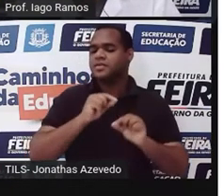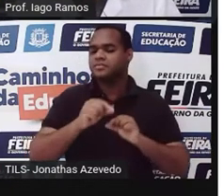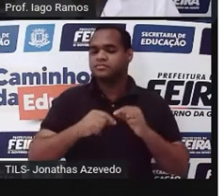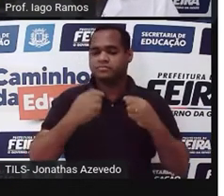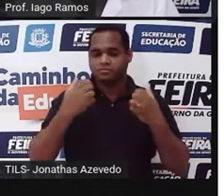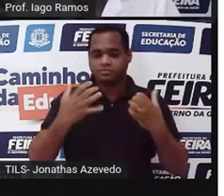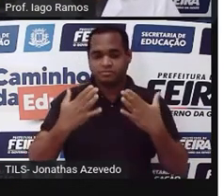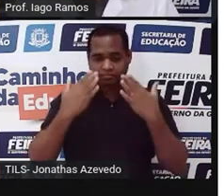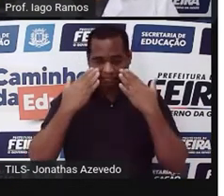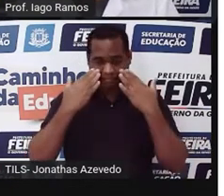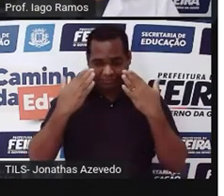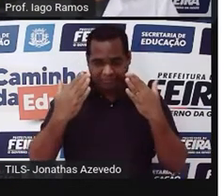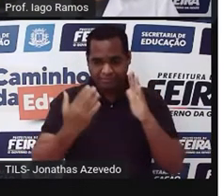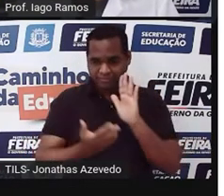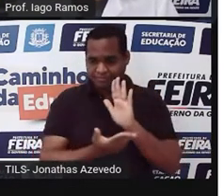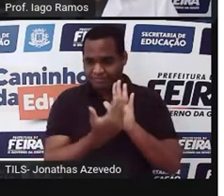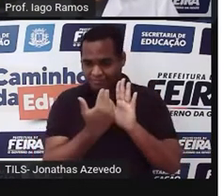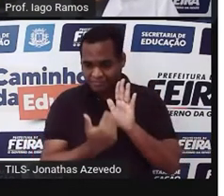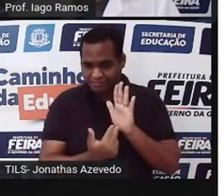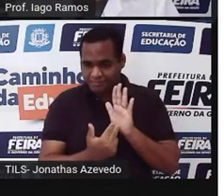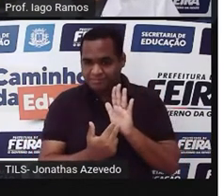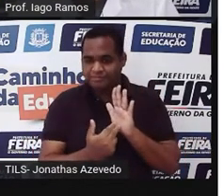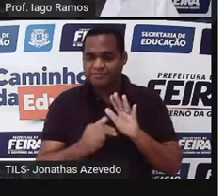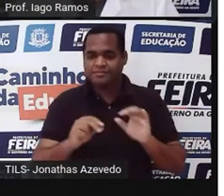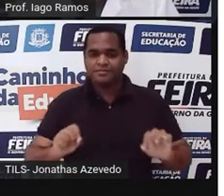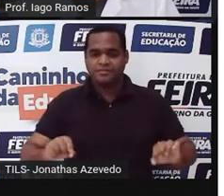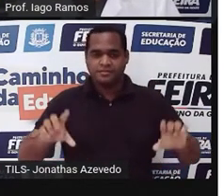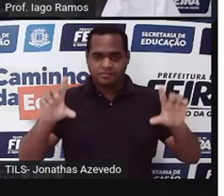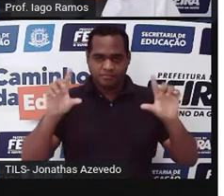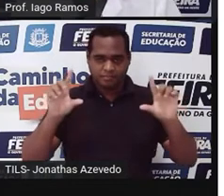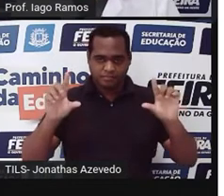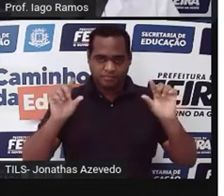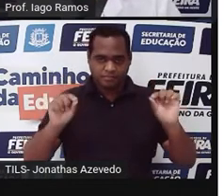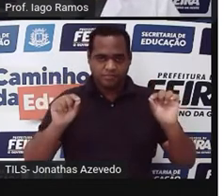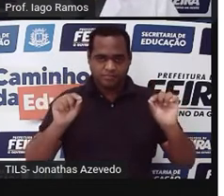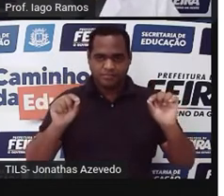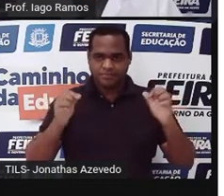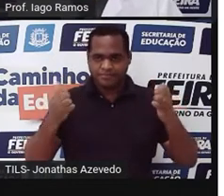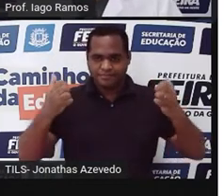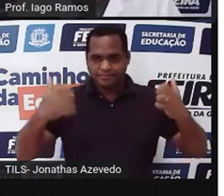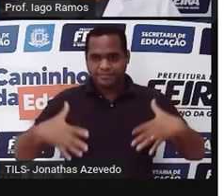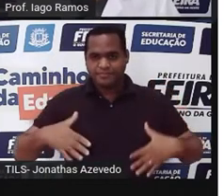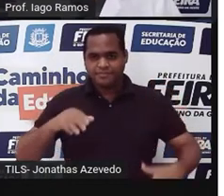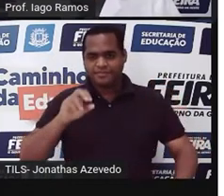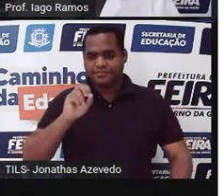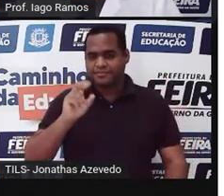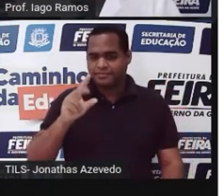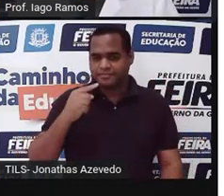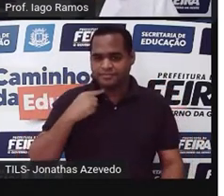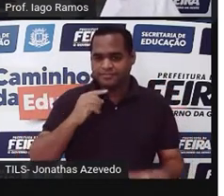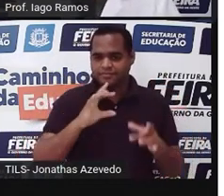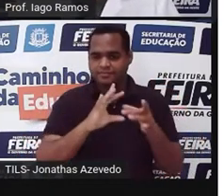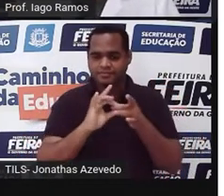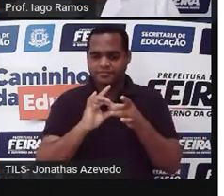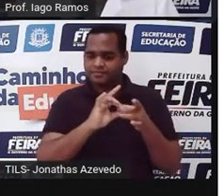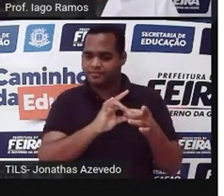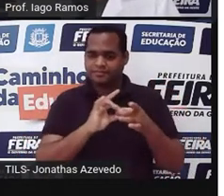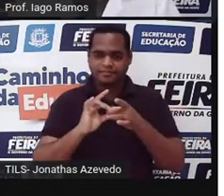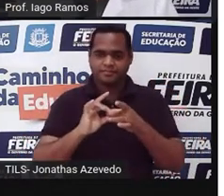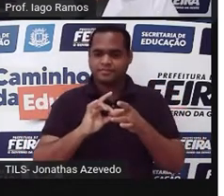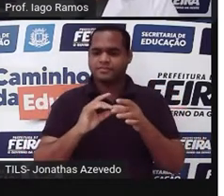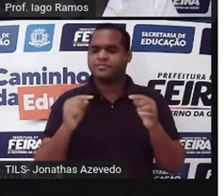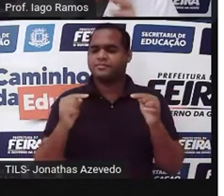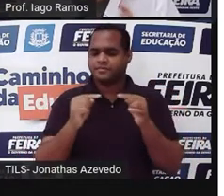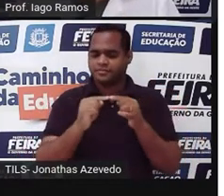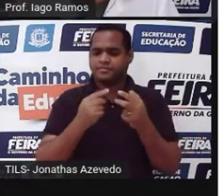vou mostrar uma imagem na próxima tela essa imagem vai ter né relação com